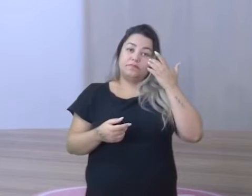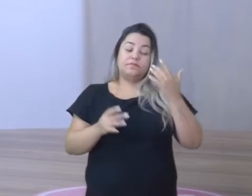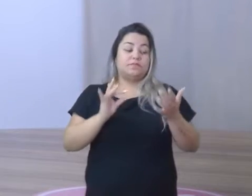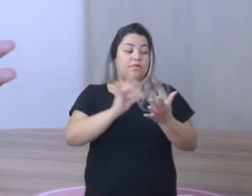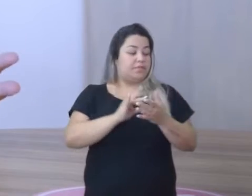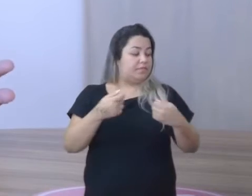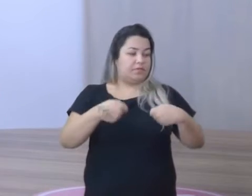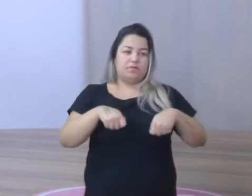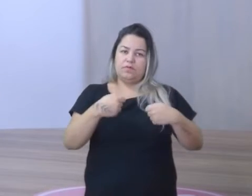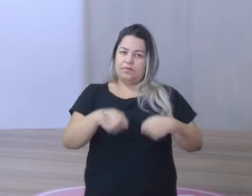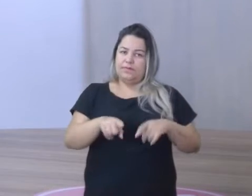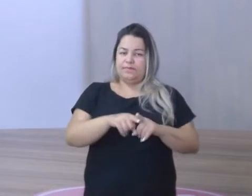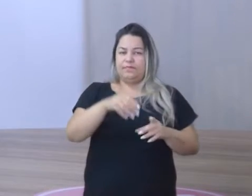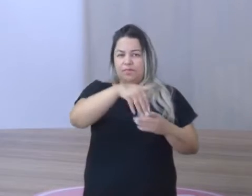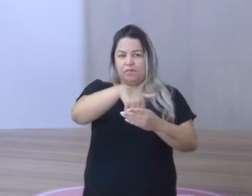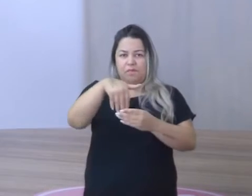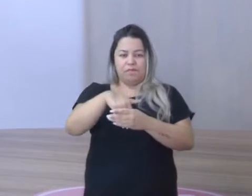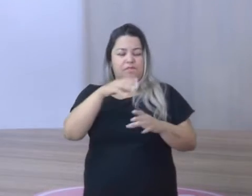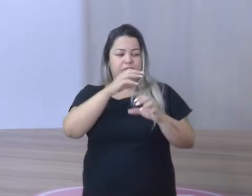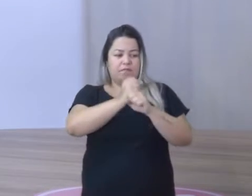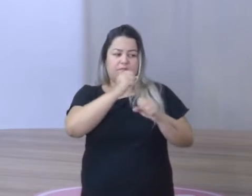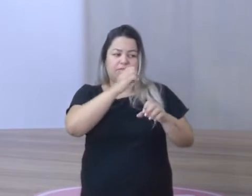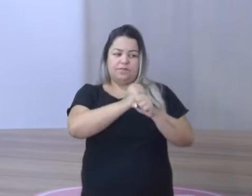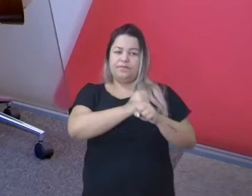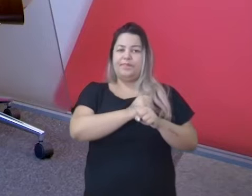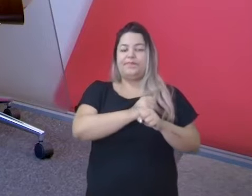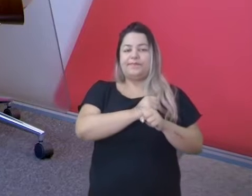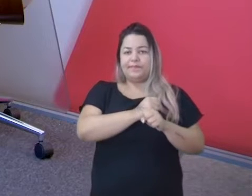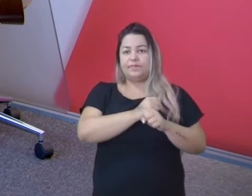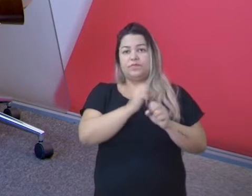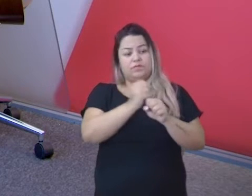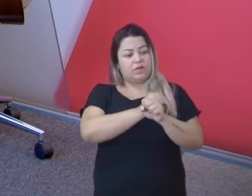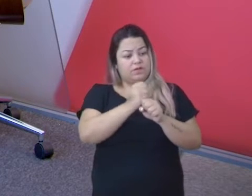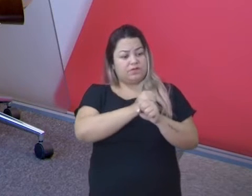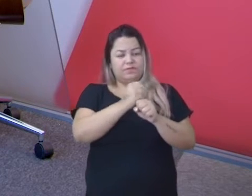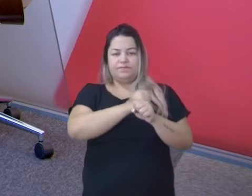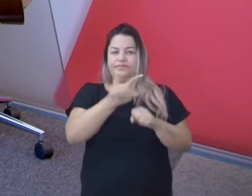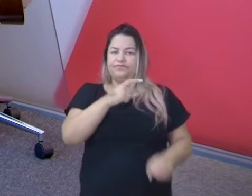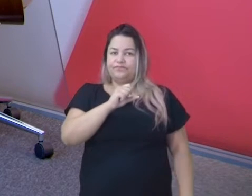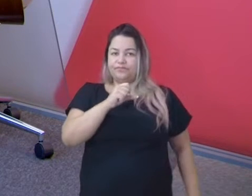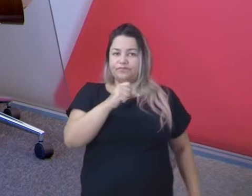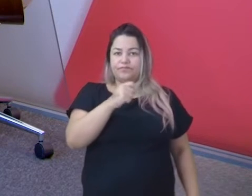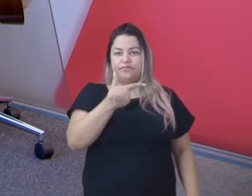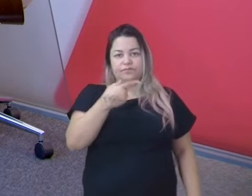E, é claro, precisamos dar conta de votar a Lei de Diretriz Orçamentária, votar o orçamento do ano